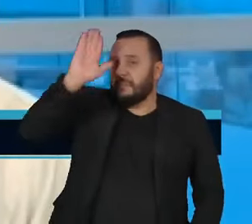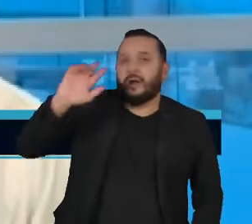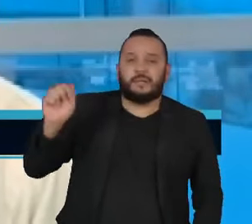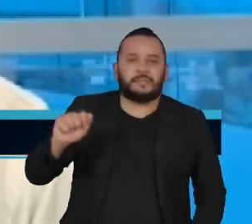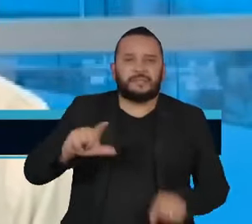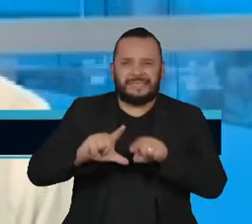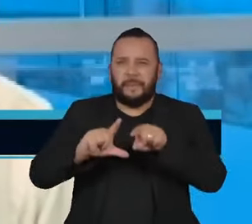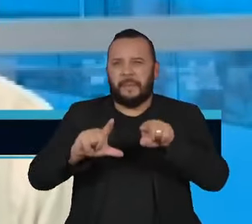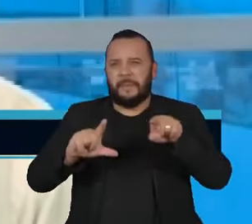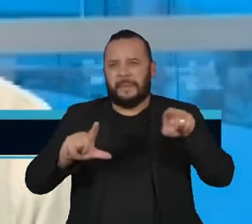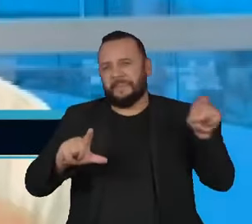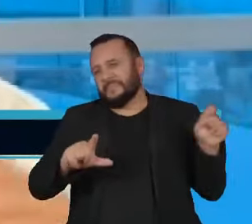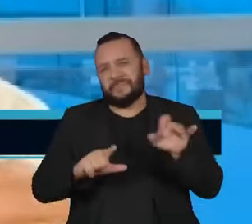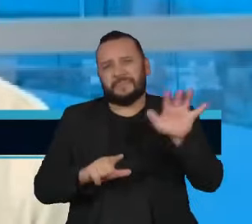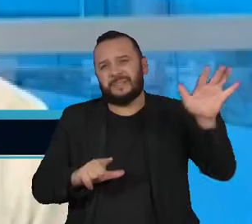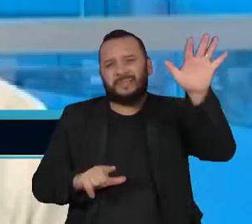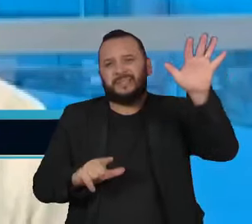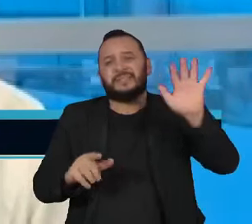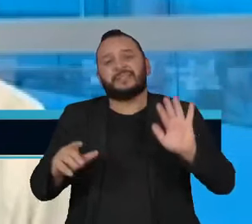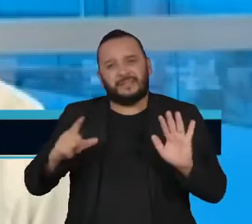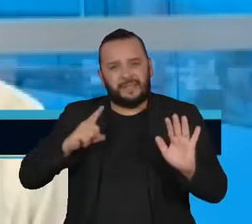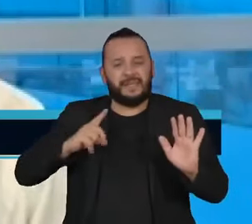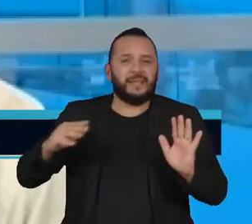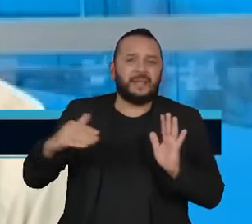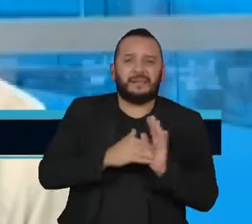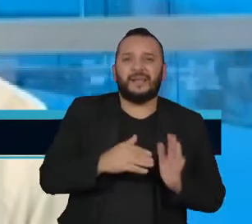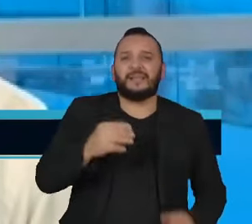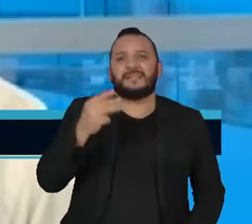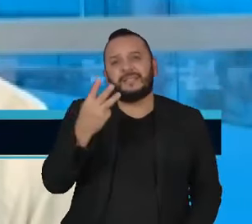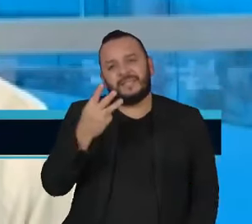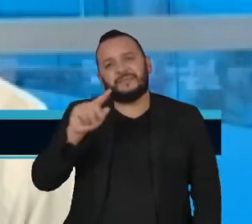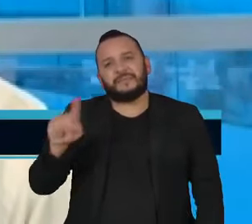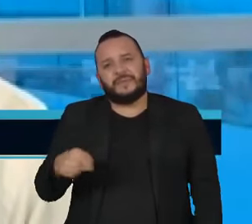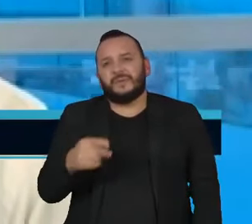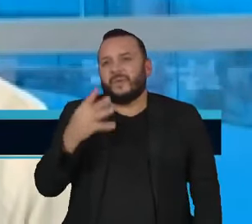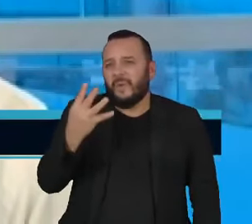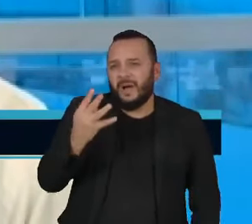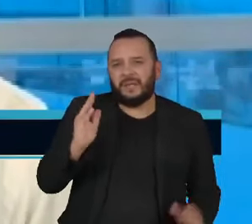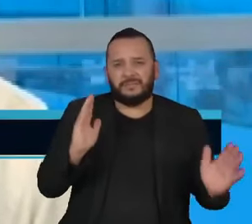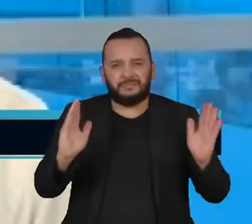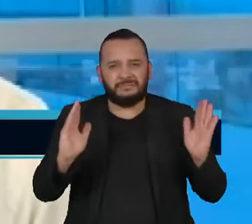nossa meta ela prevê de 3 a 4,5%, no Brasil devemos ter uma inflação de 4%.